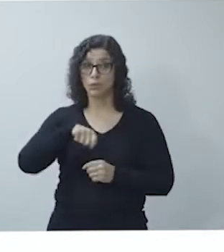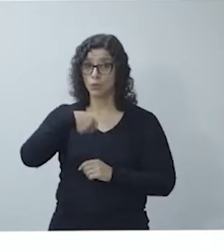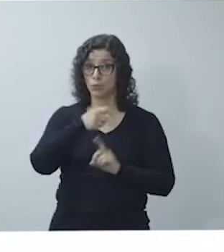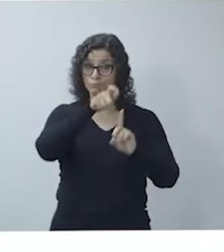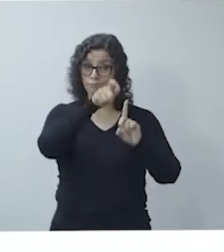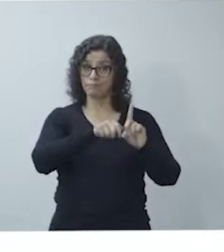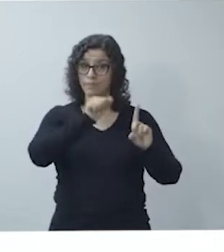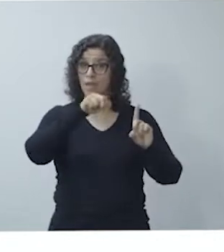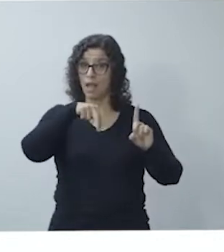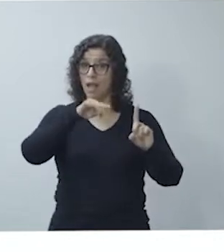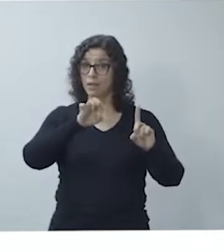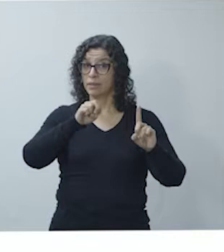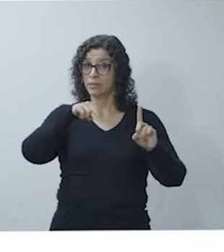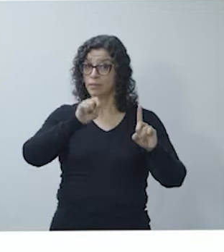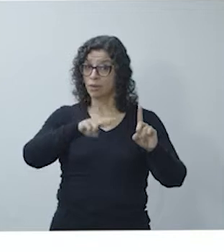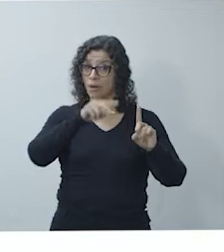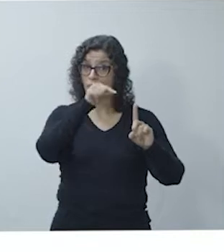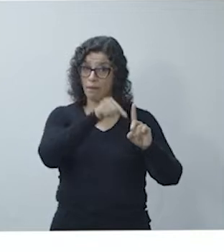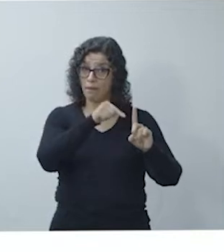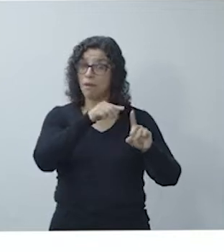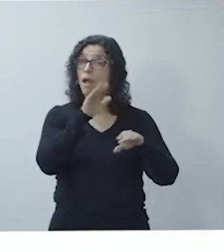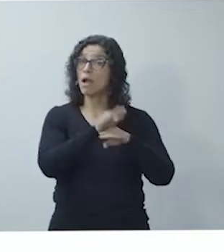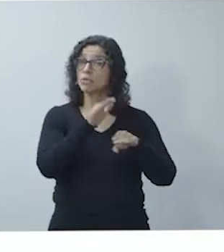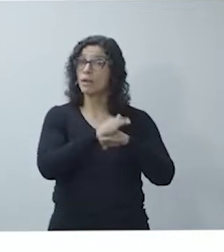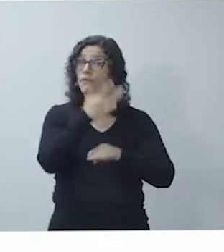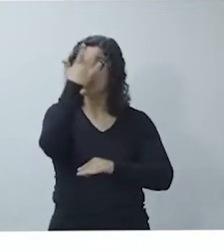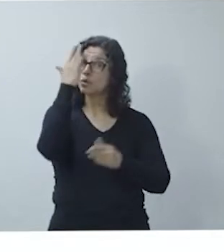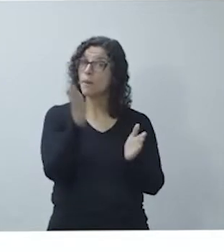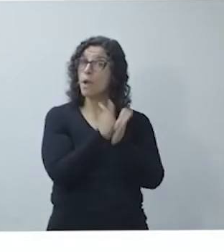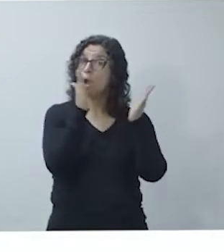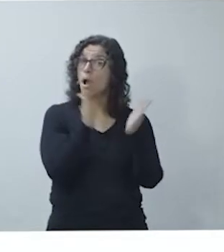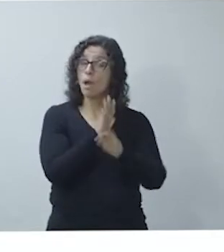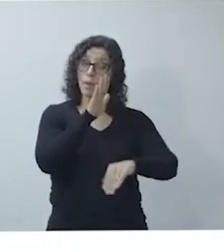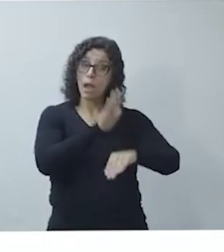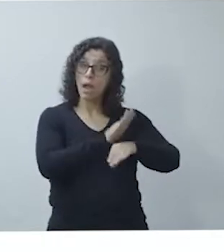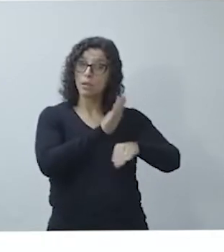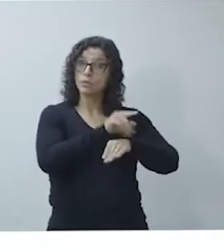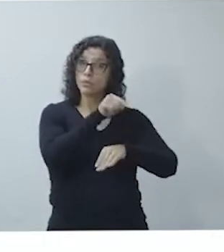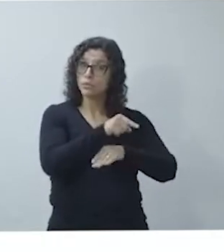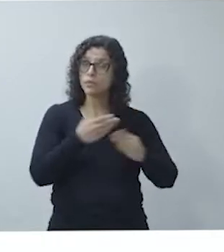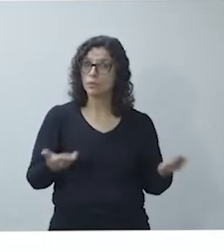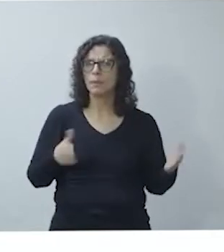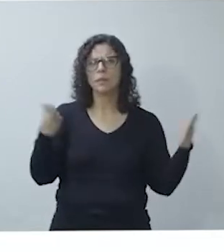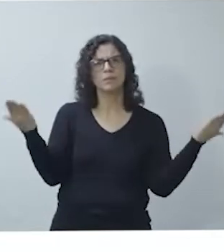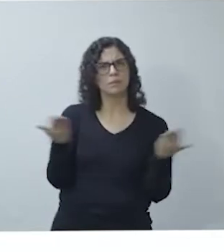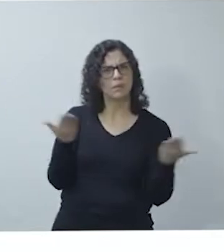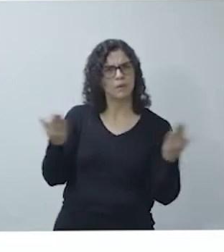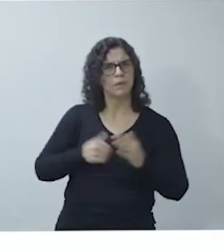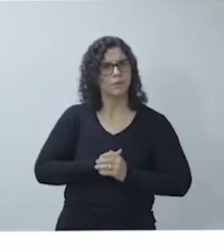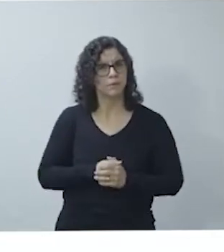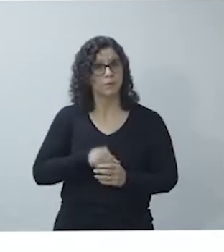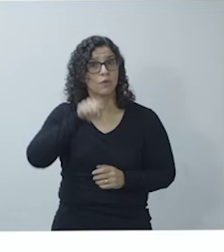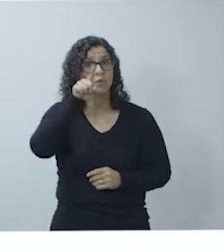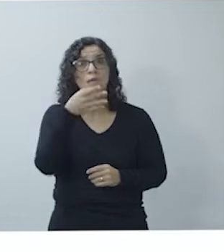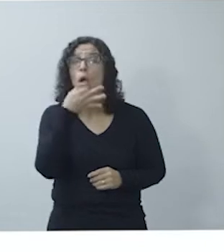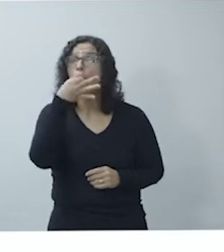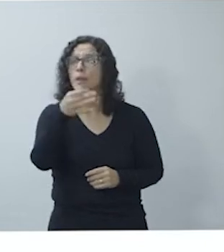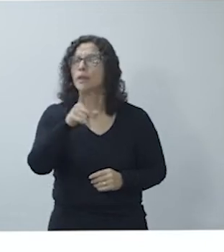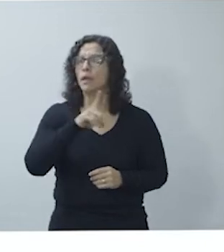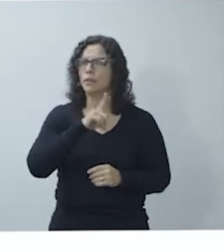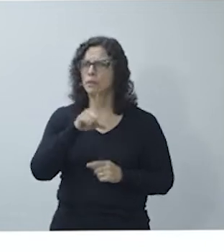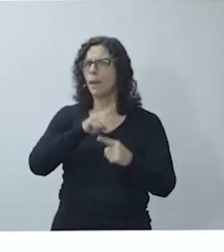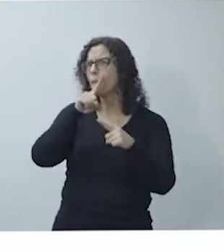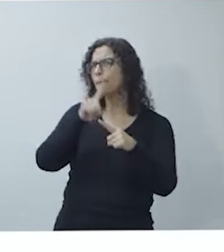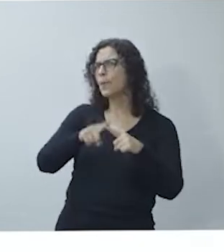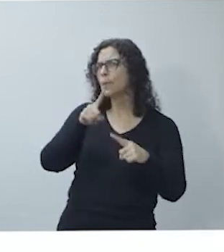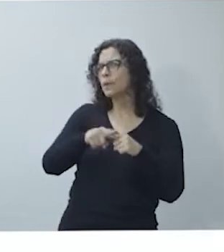respeito do Antenor. O Antenor ajudava as pessoas. Mas agora, na sua opinião,